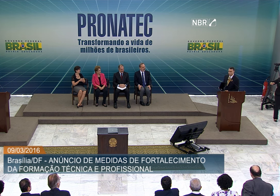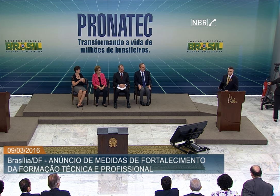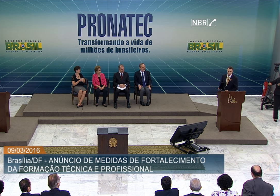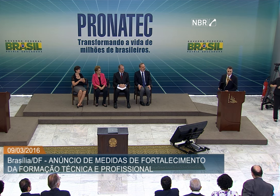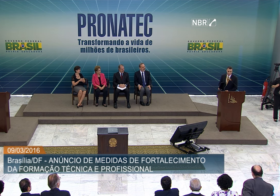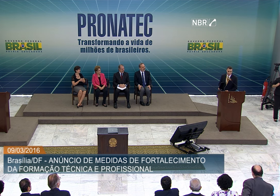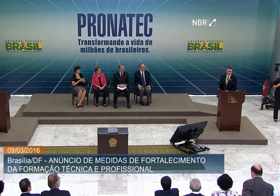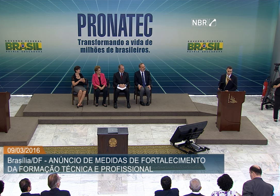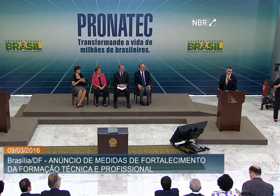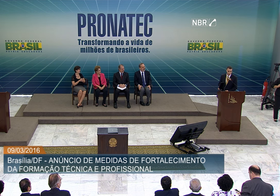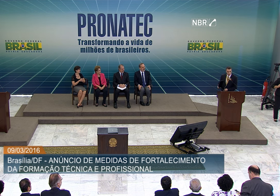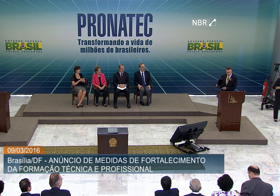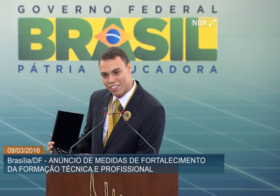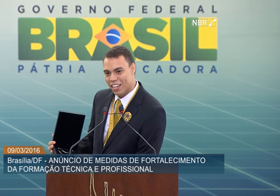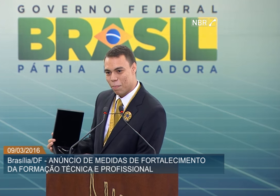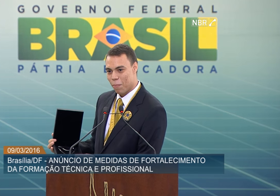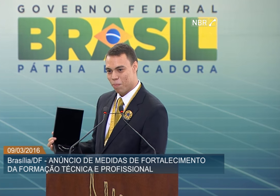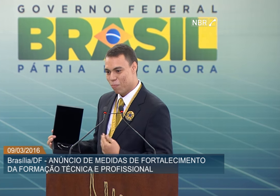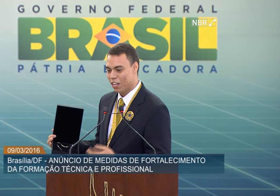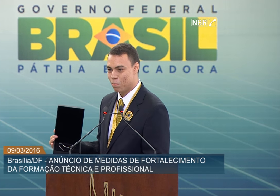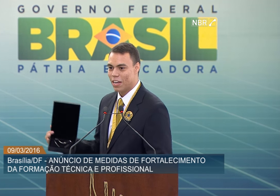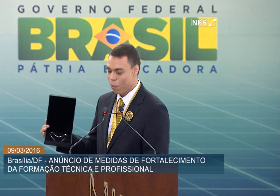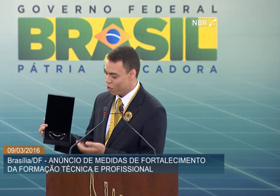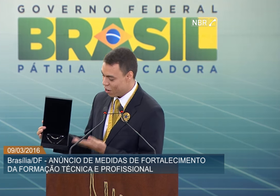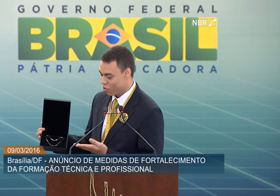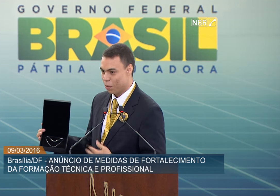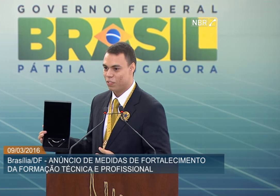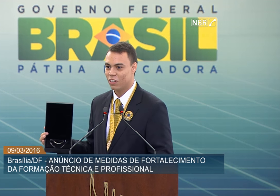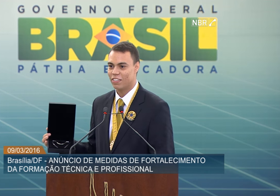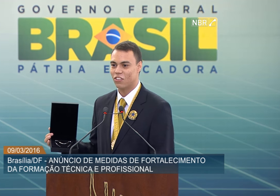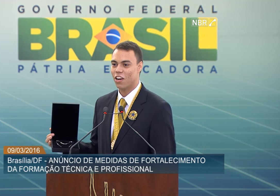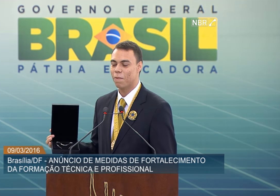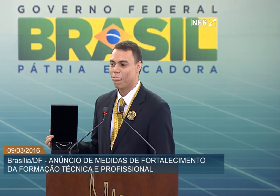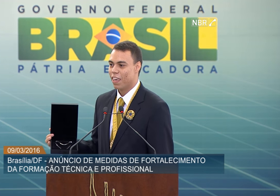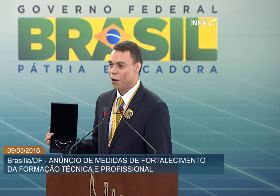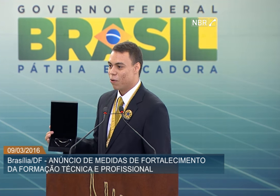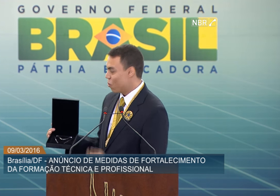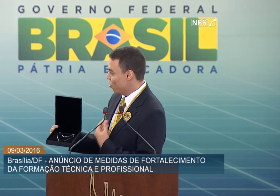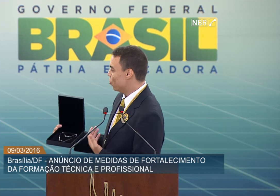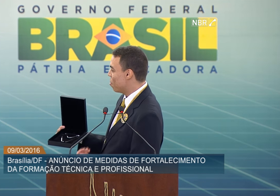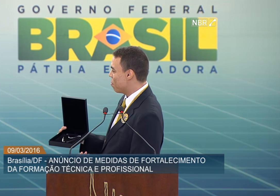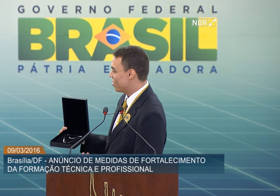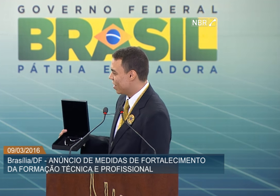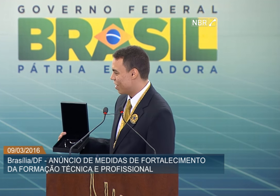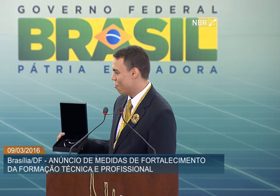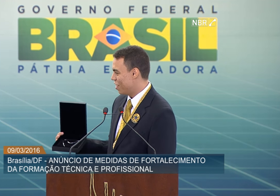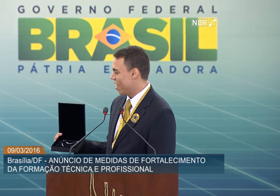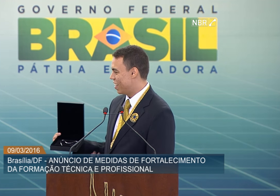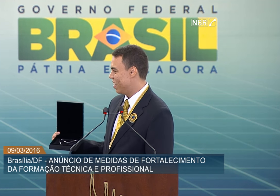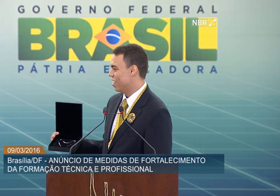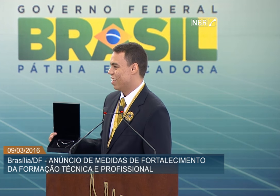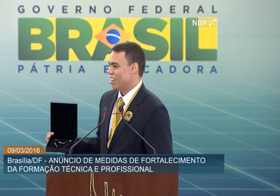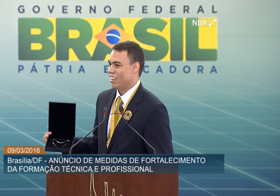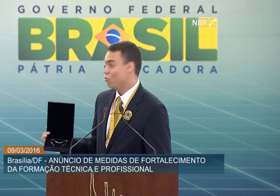presentes. Eu pedi à Presidenta para eu poder explicar um pouquinho a concepção dessa joia, porque quando eu soube, Presidenta, que eu